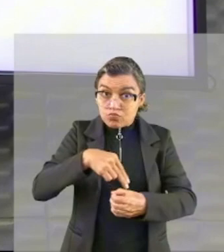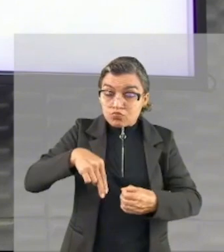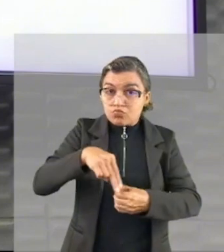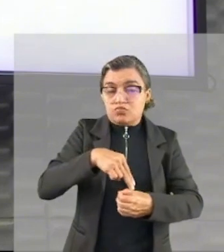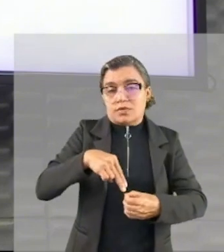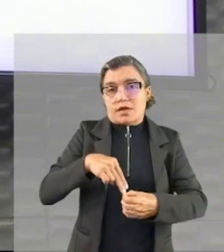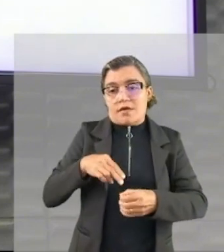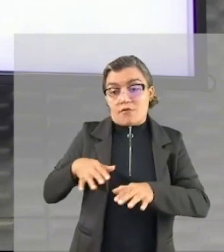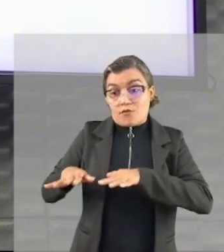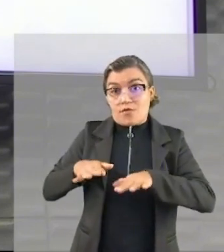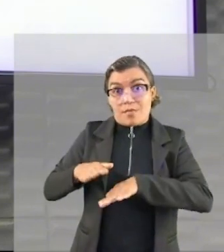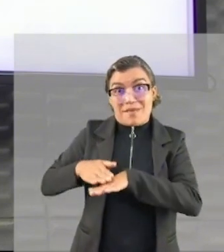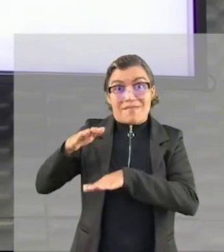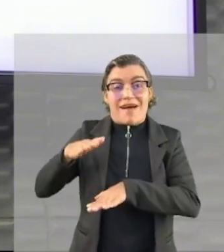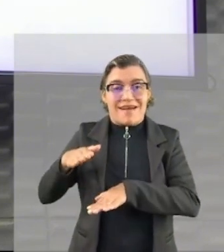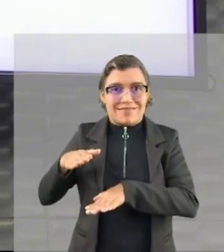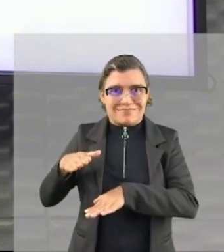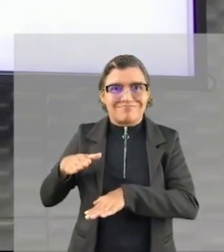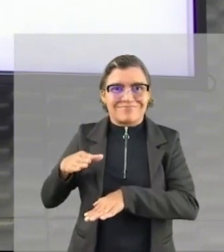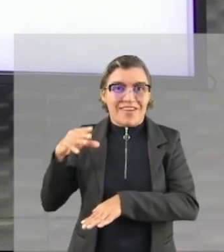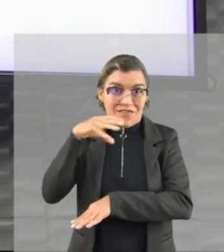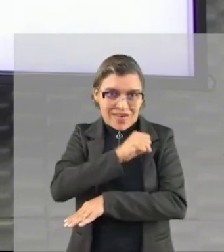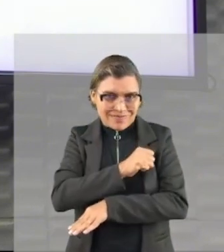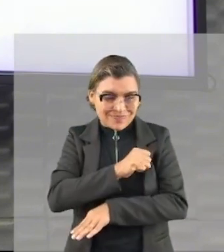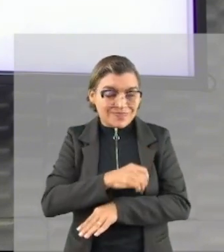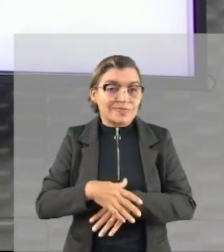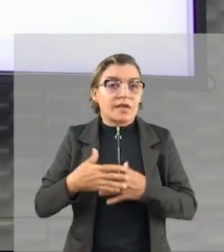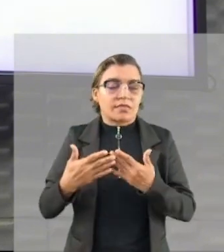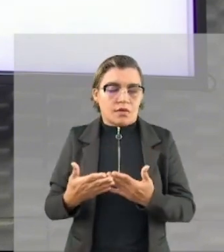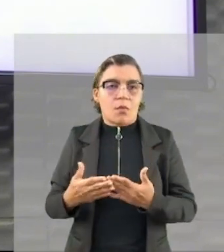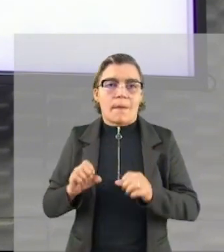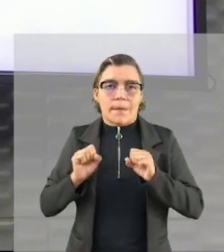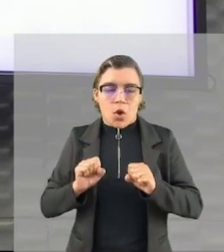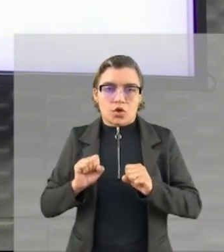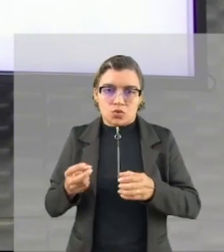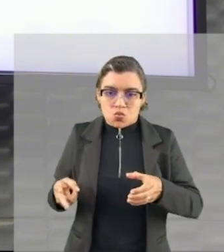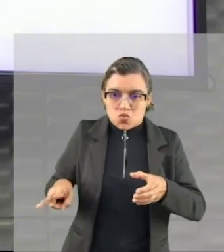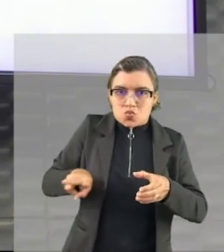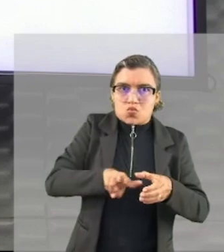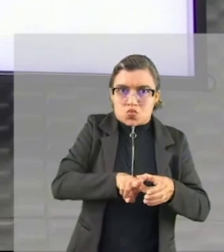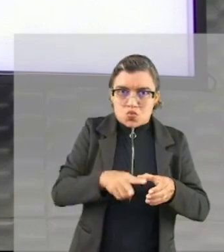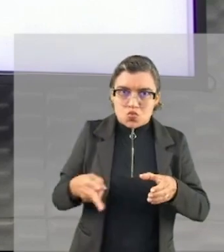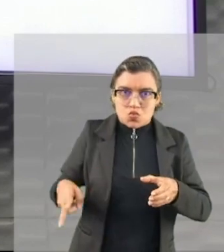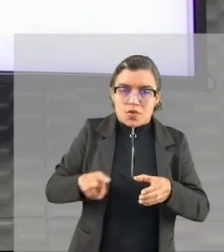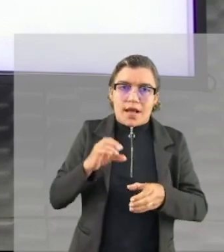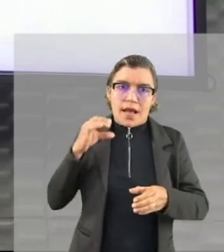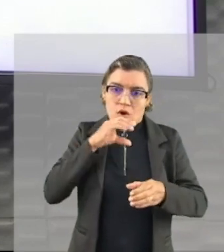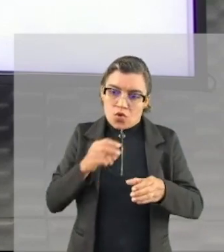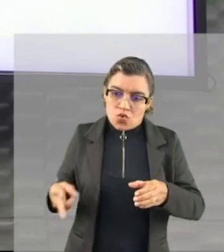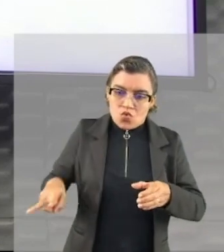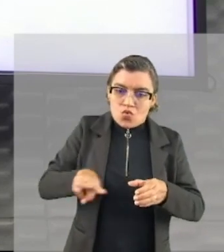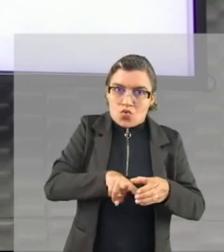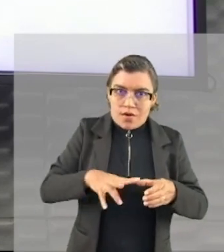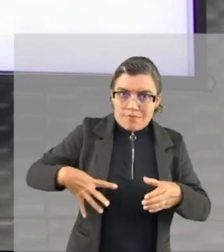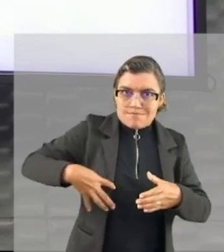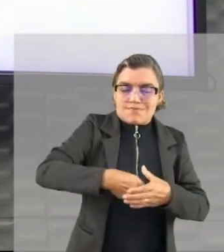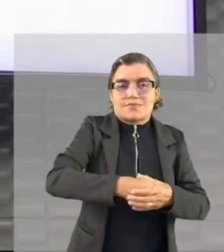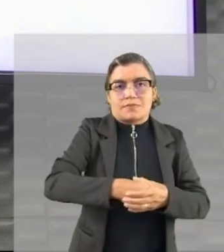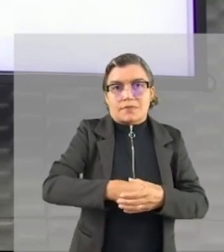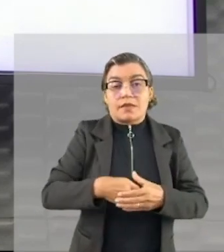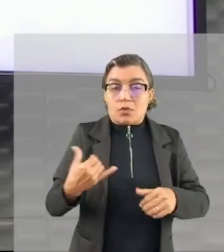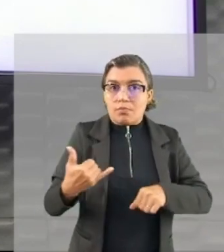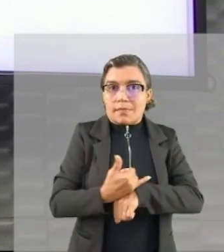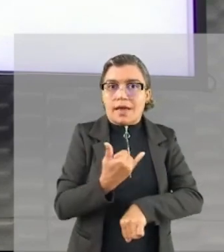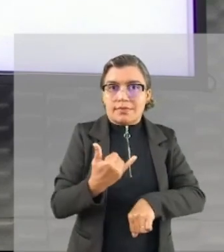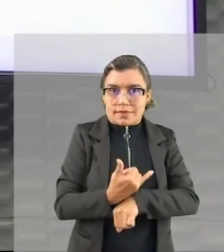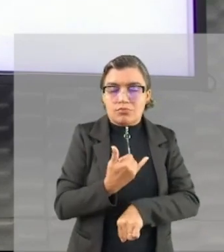mais facilidade. E aí pode conduzir esse calor mais rapidamente. Então os metais, eles são bons